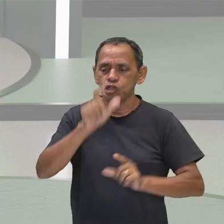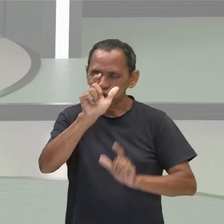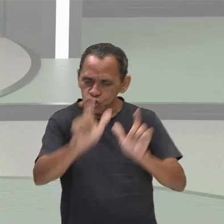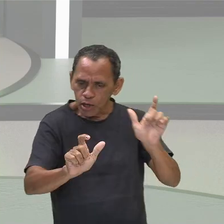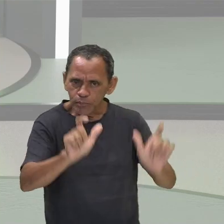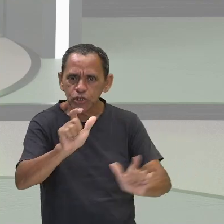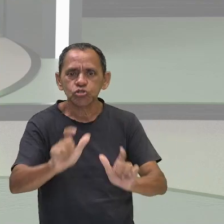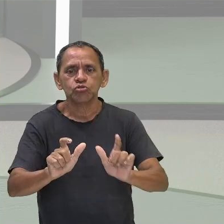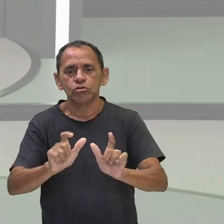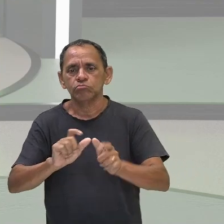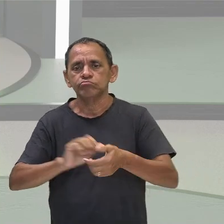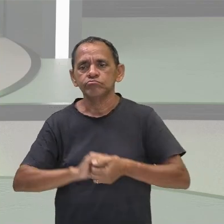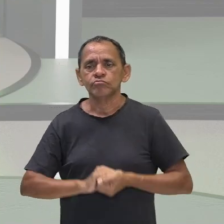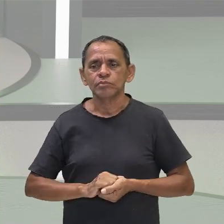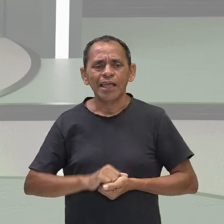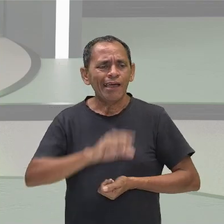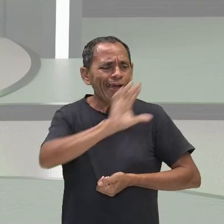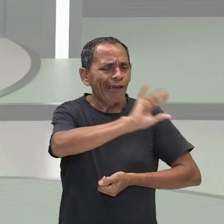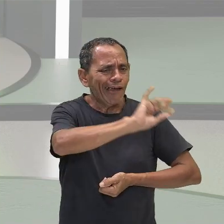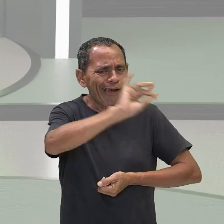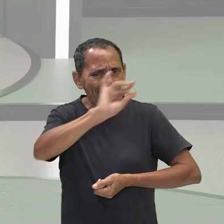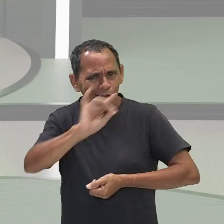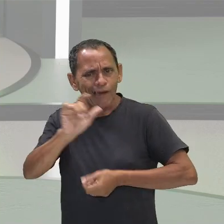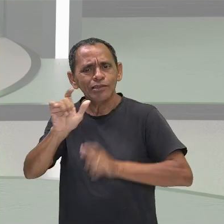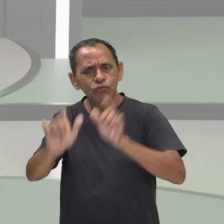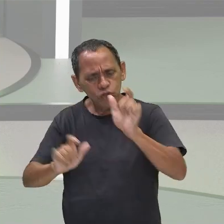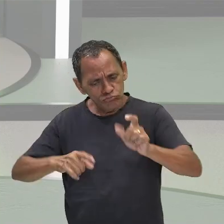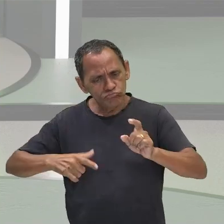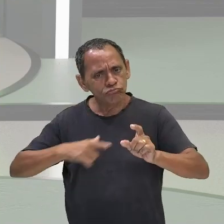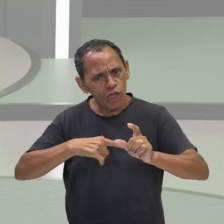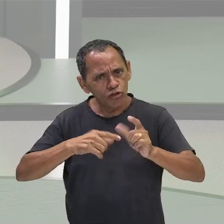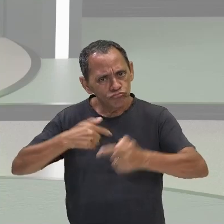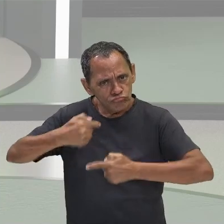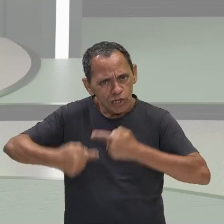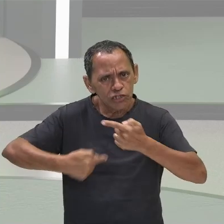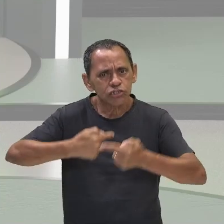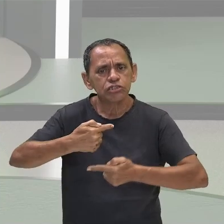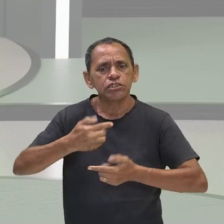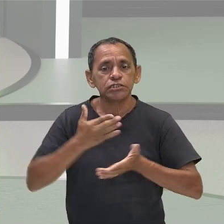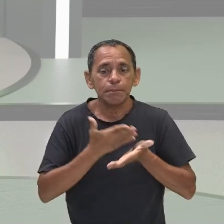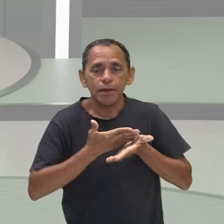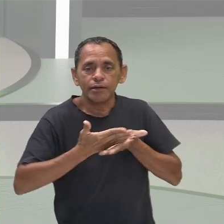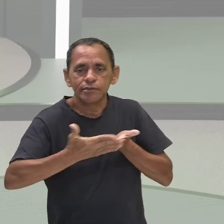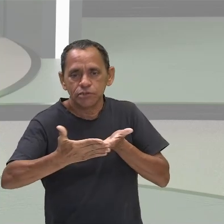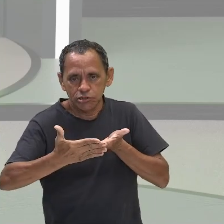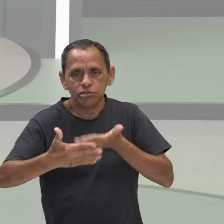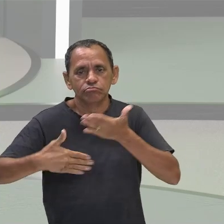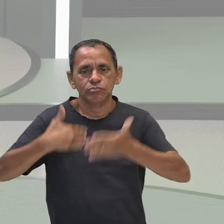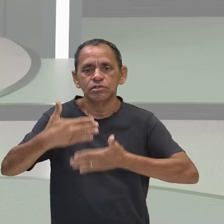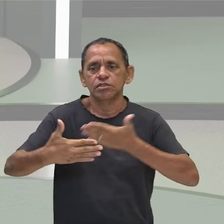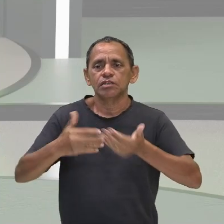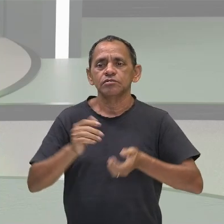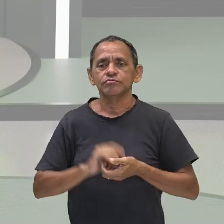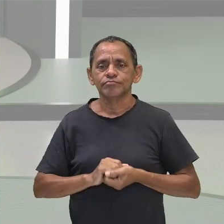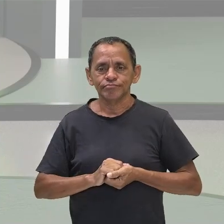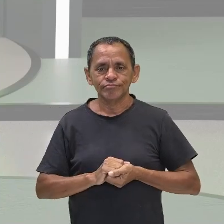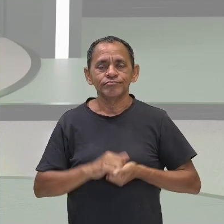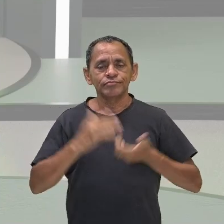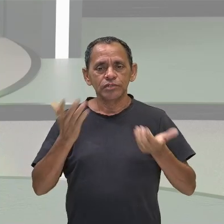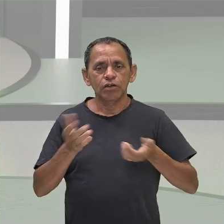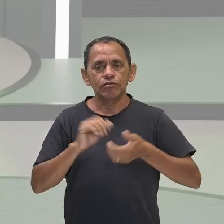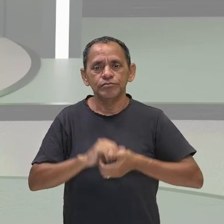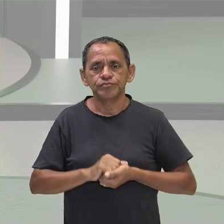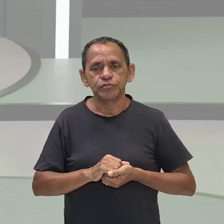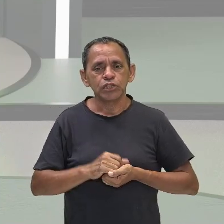cada indivíduo vai ter seus descendentes a partir desses processos, tá? E aqui, fazendo um recorte interno